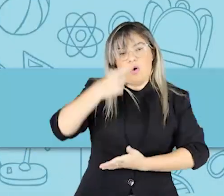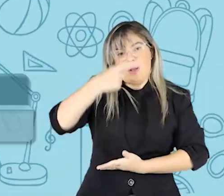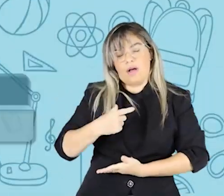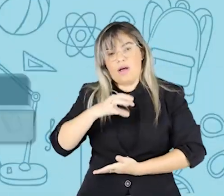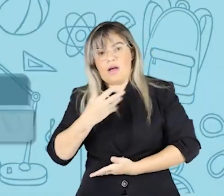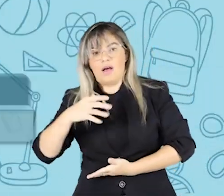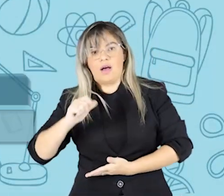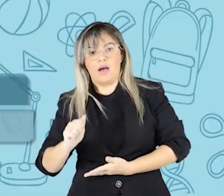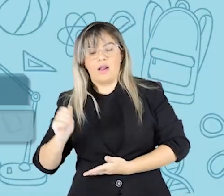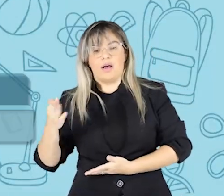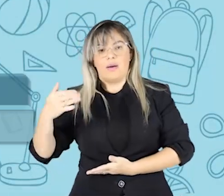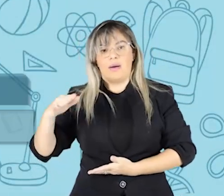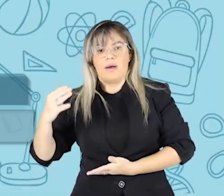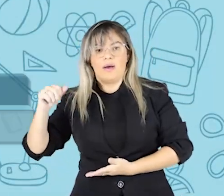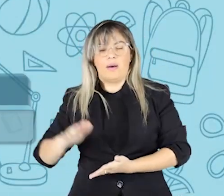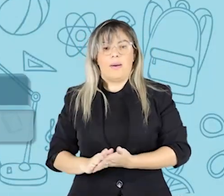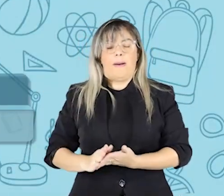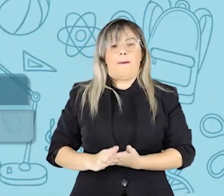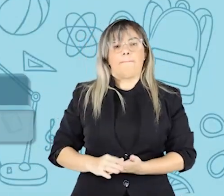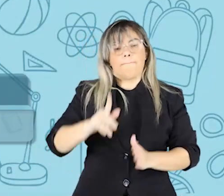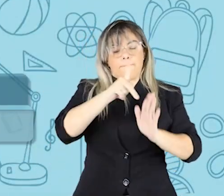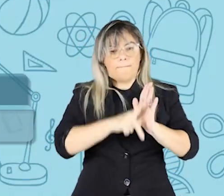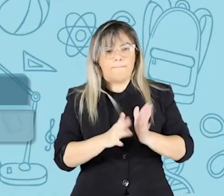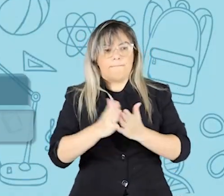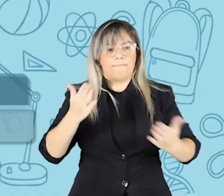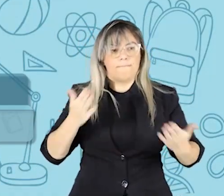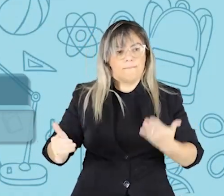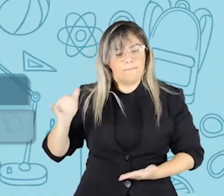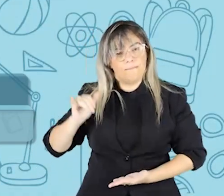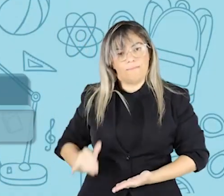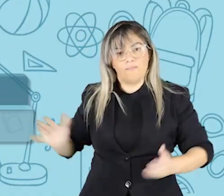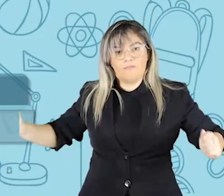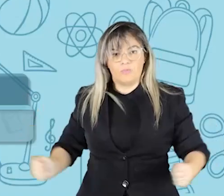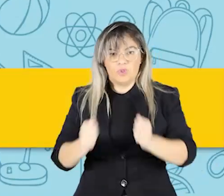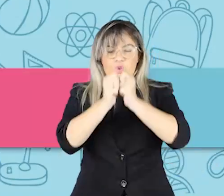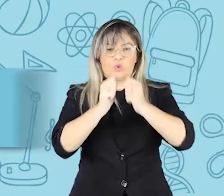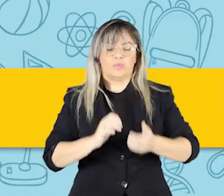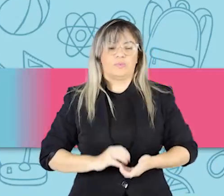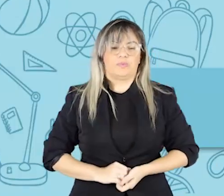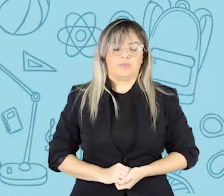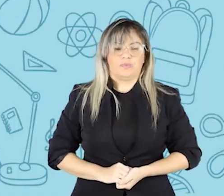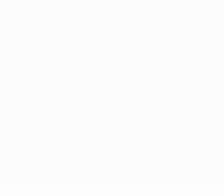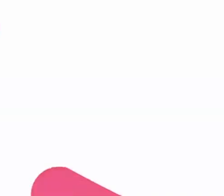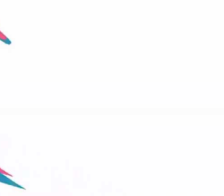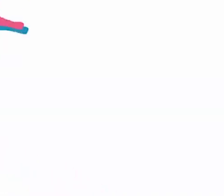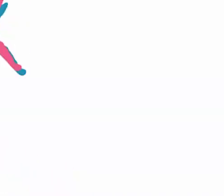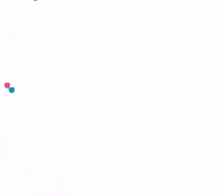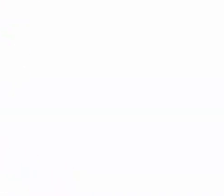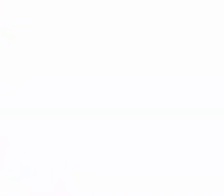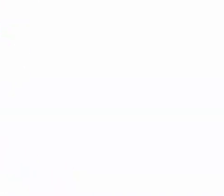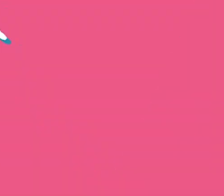Olá, eu sou a Carla Bianchi e este é o programa Papo de Recreio. Vem comigo!